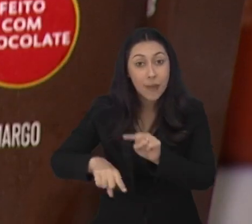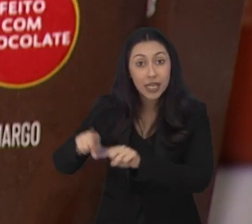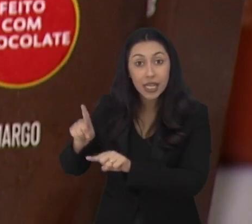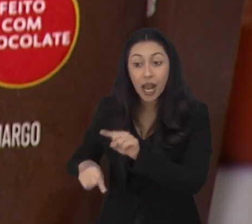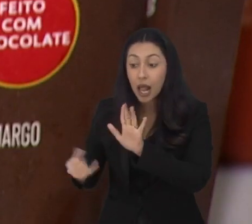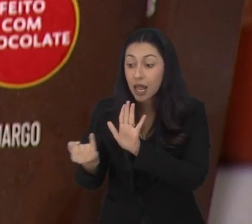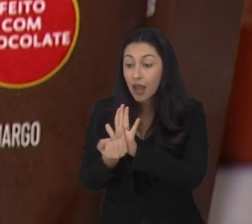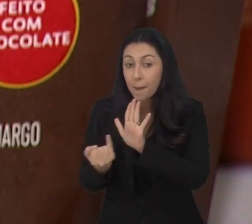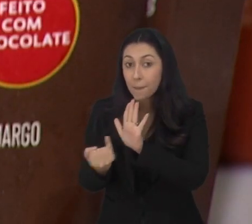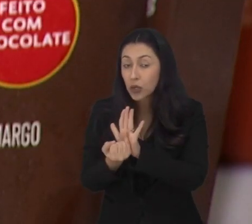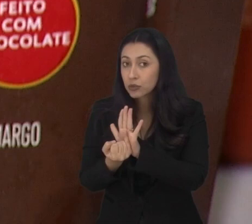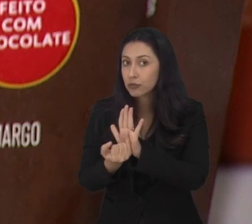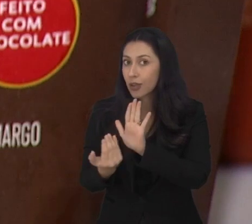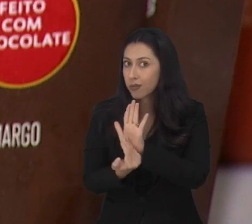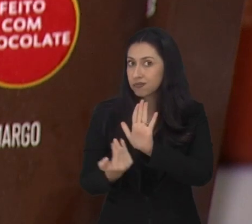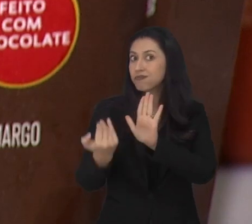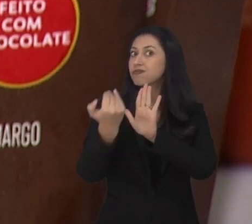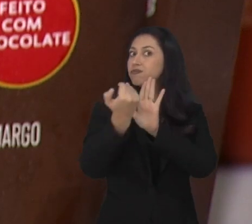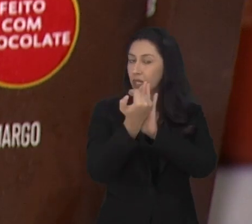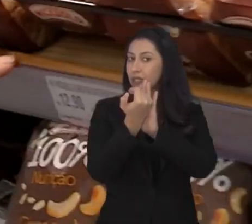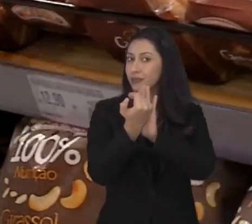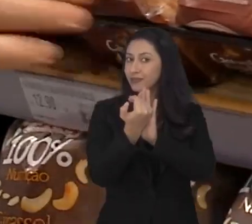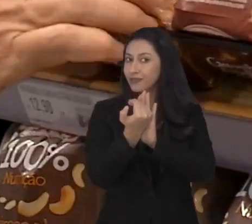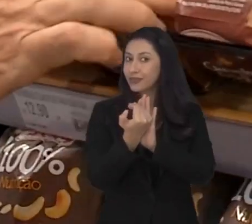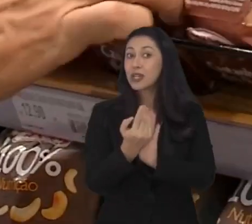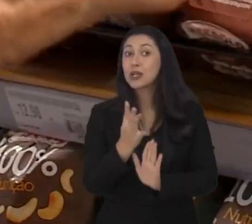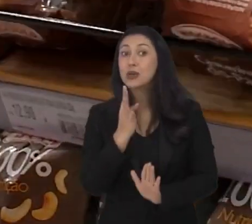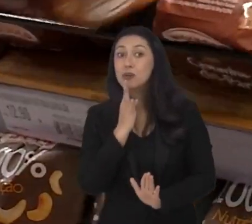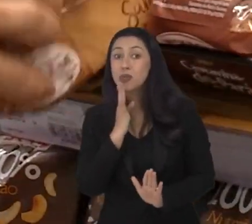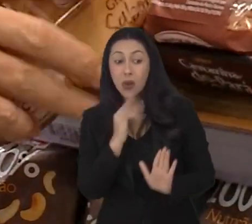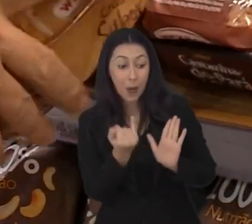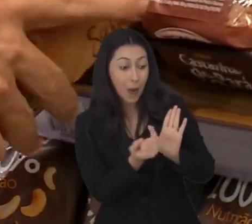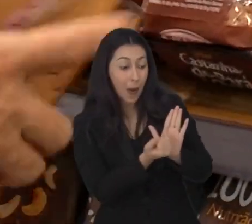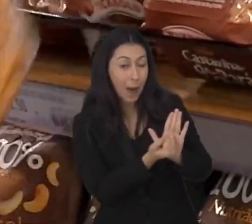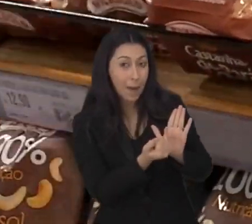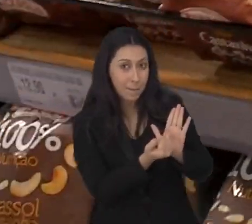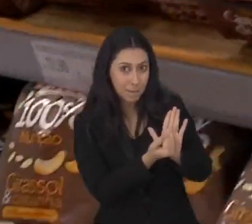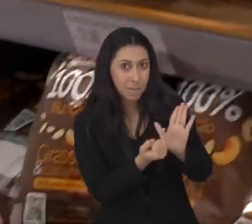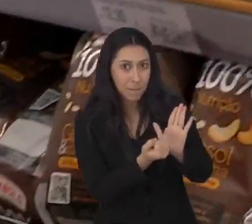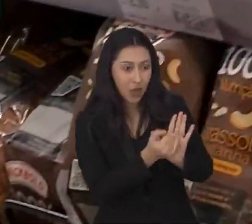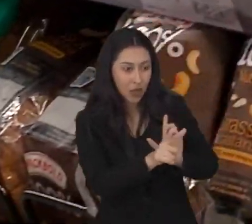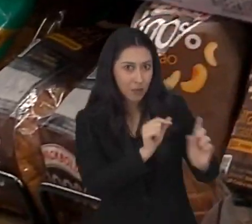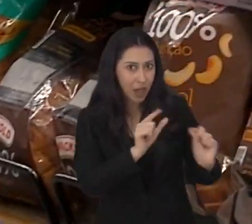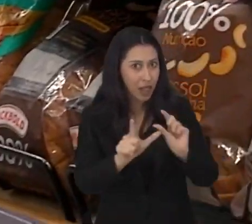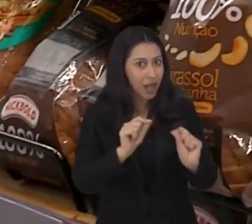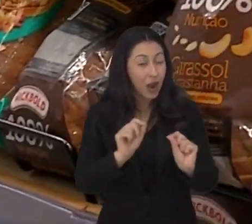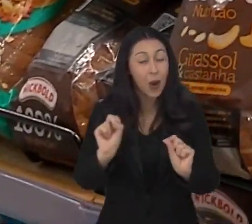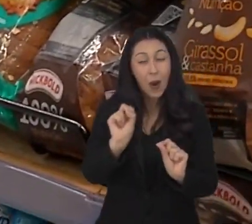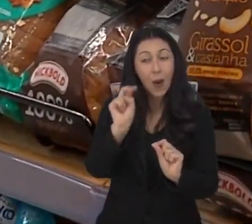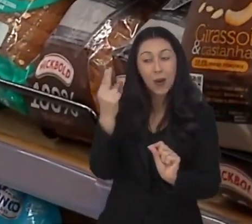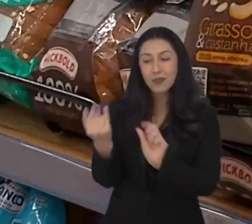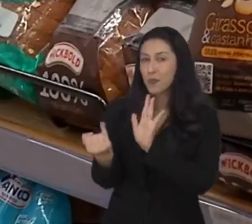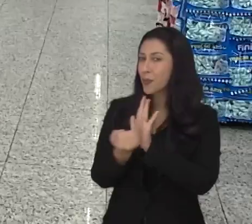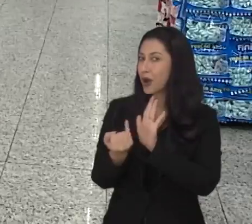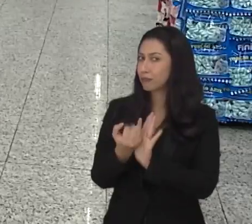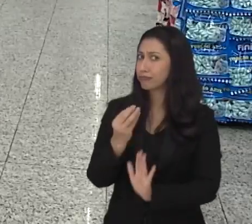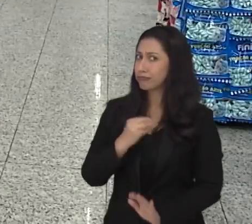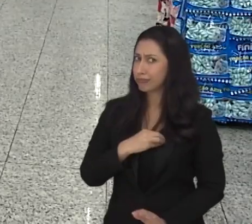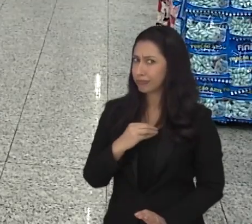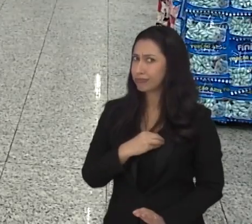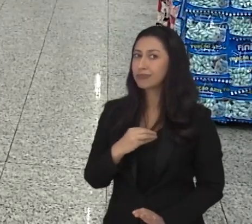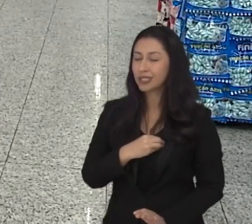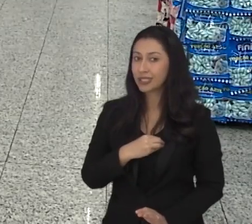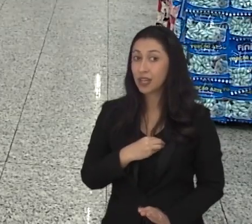terão acréscimo no valor do imposto cobrado. É o chamado imposto seletivo, ou imposto do pecado.